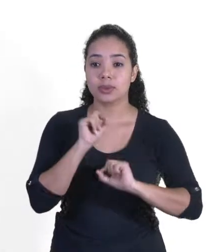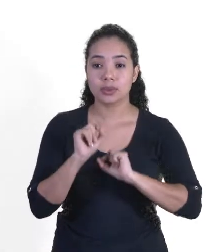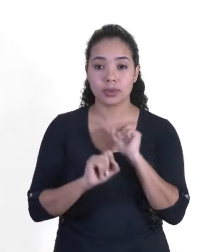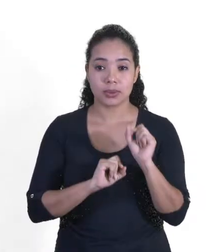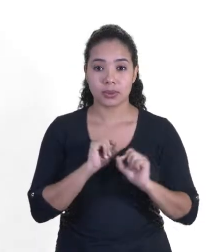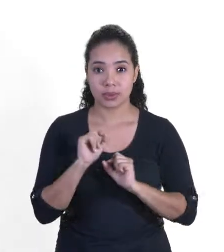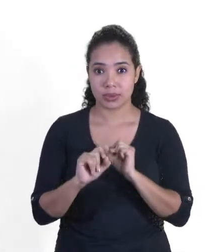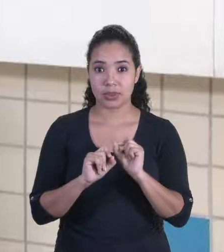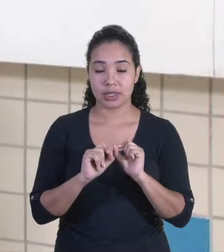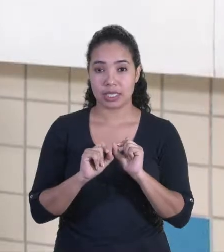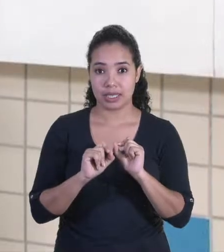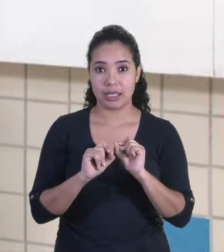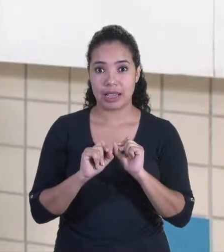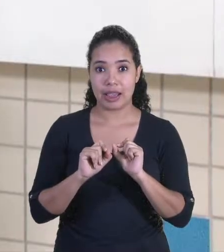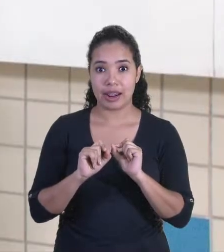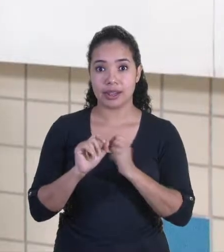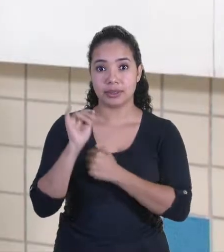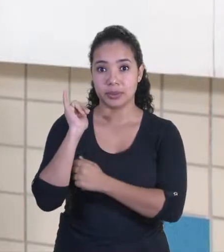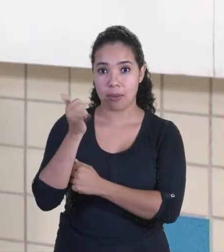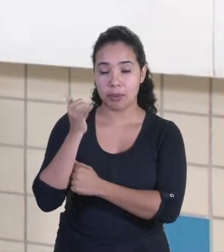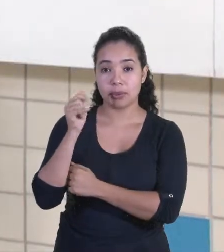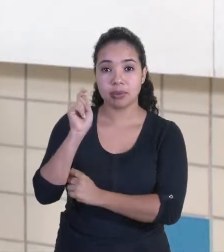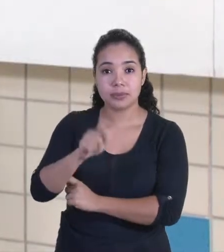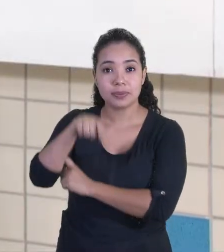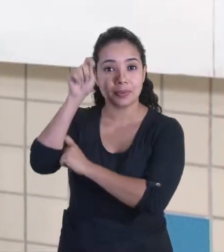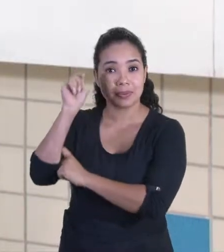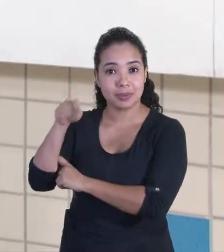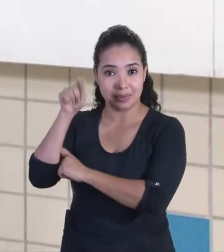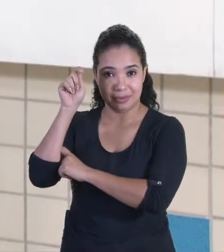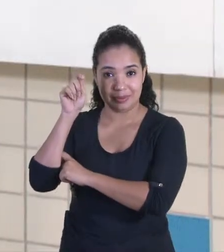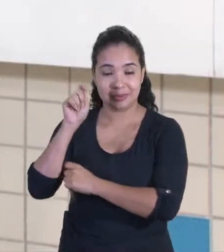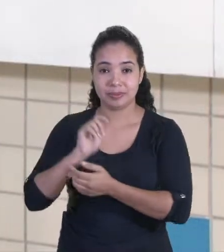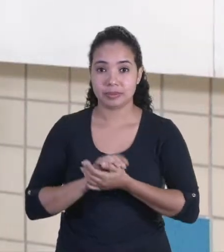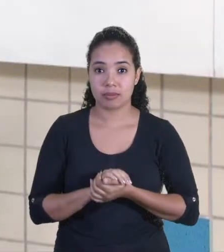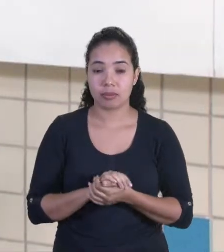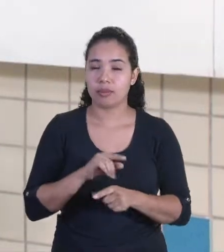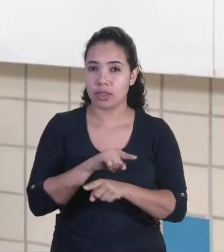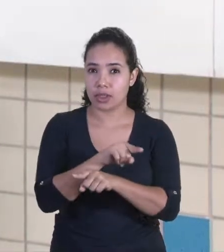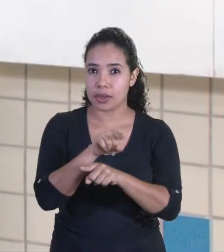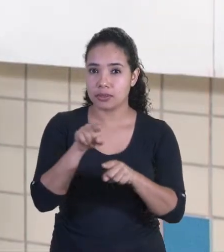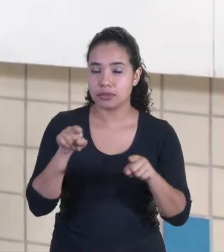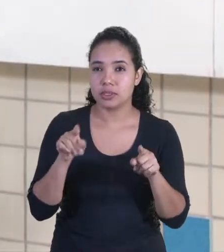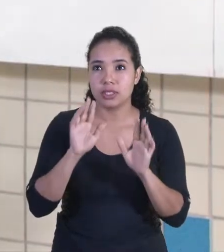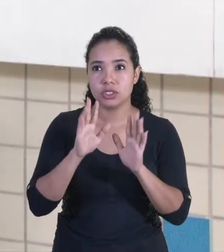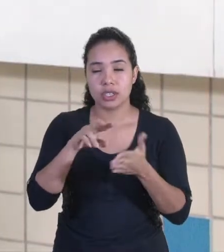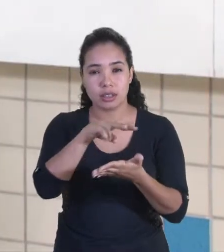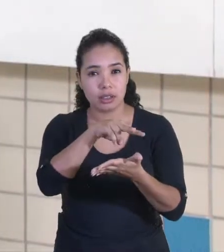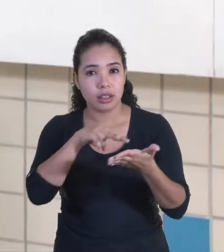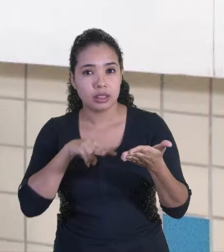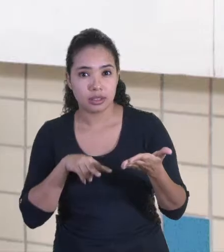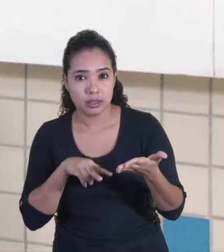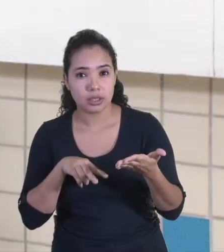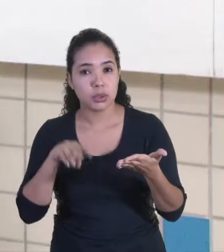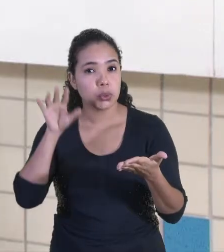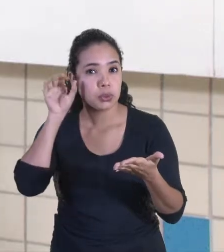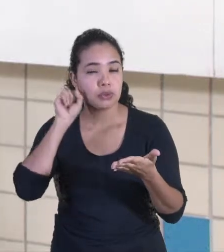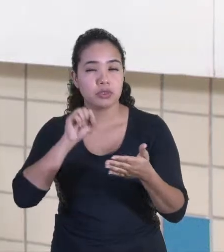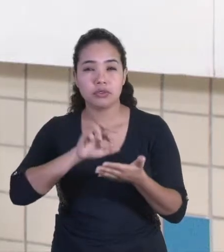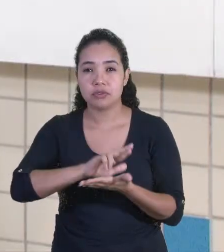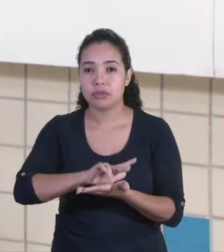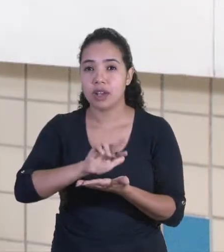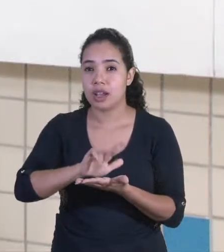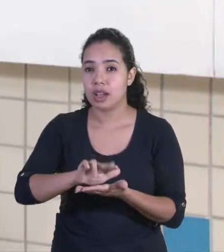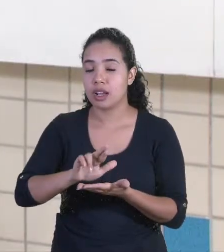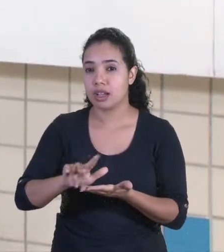fadas? Você sabe explicar? Aposto que já deve ter lido e ouvido vários contos